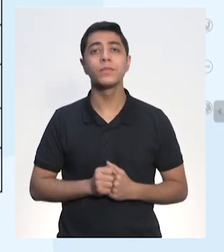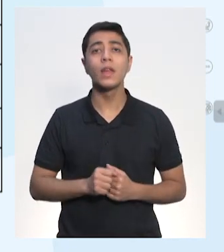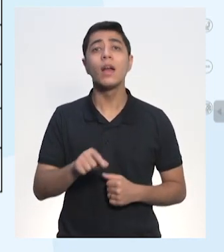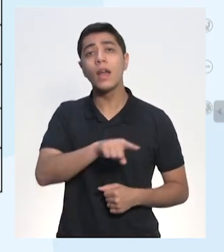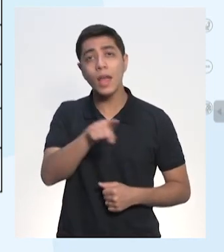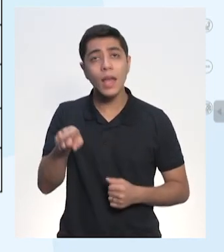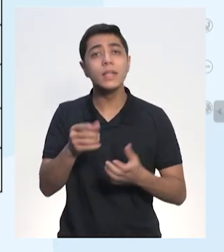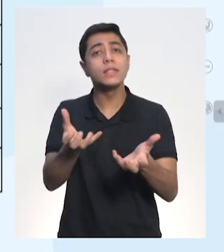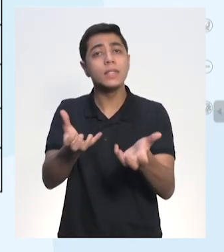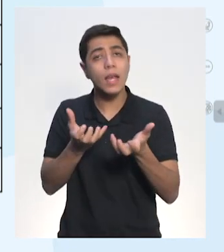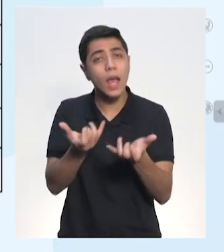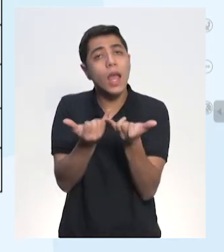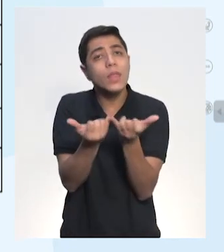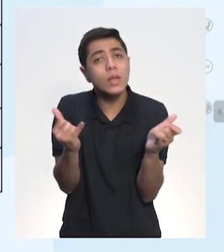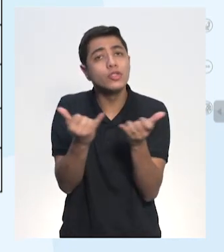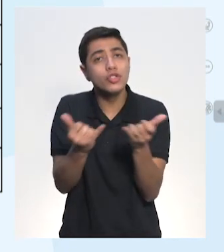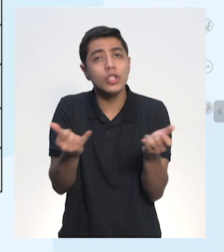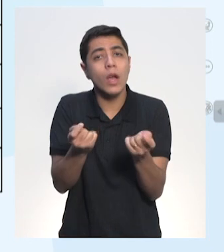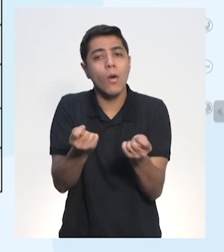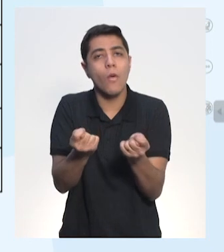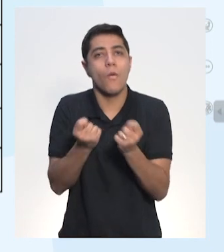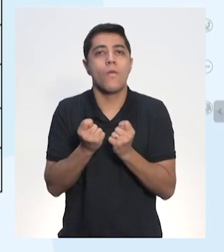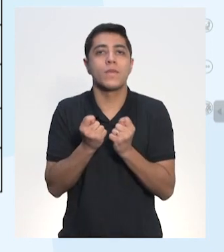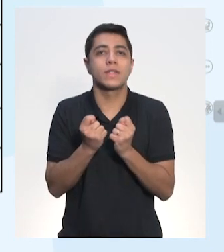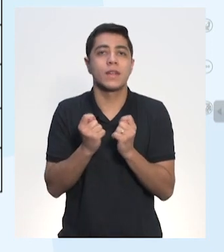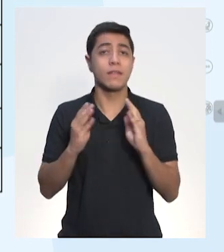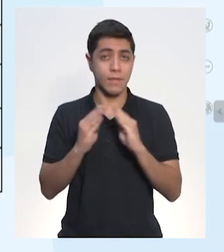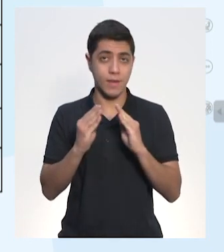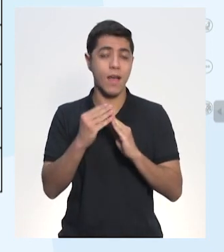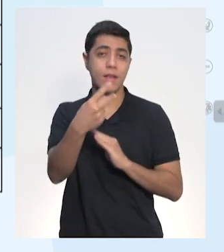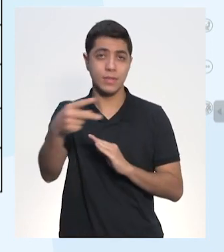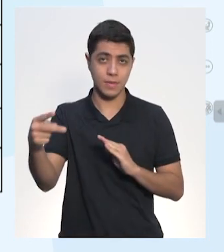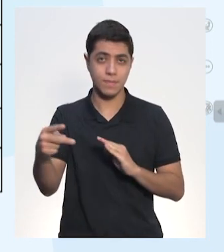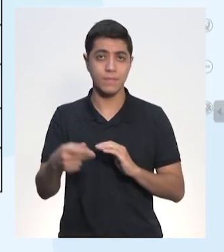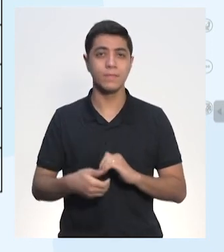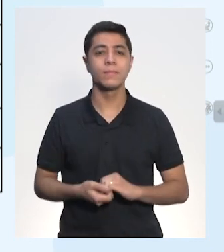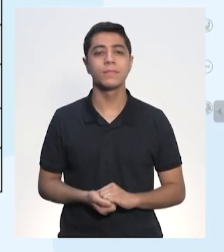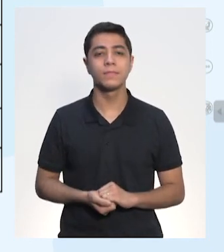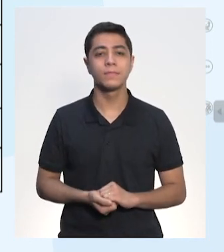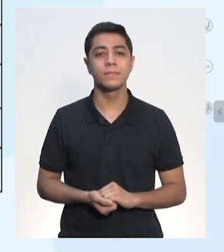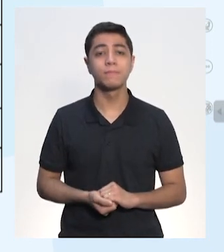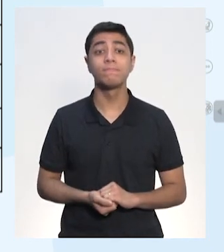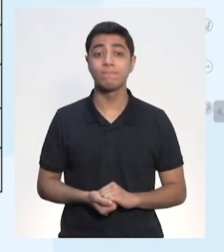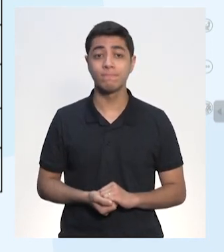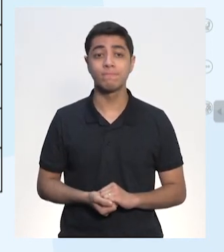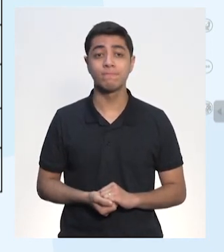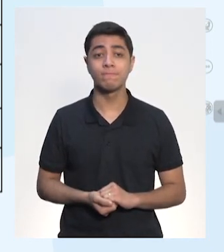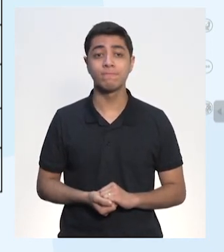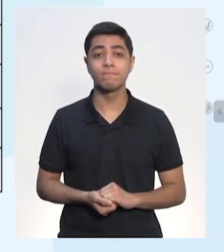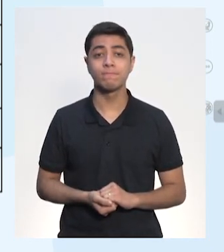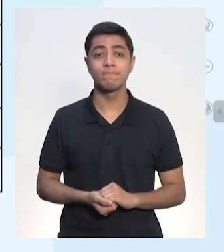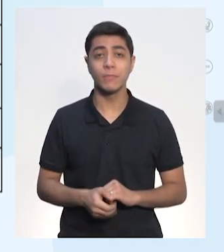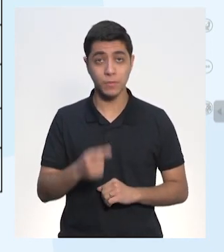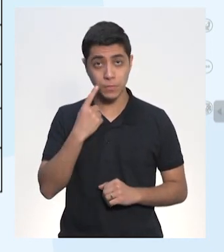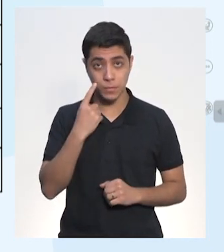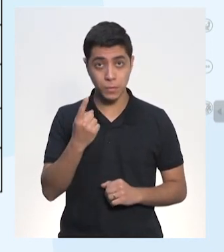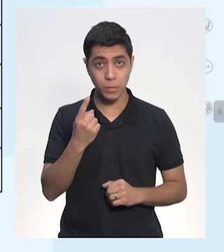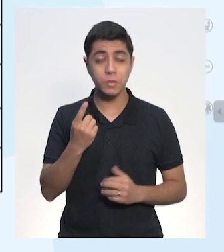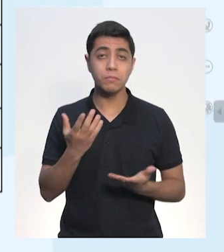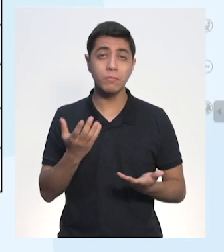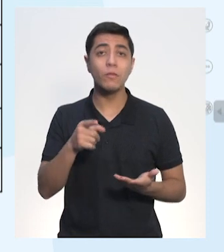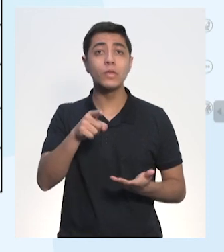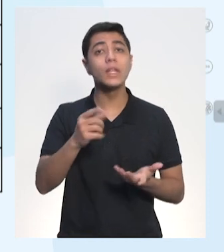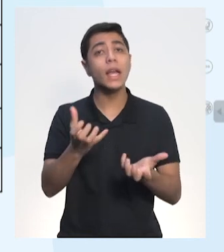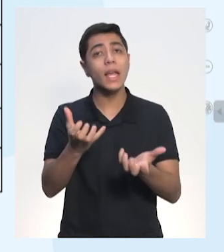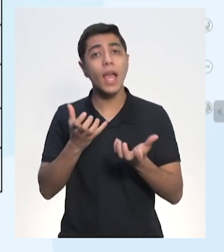em casa. Isso, muito obrigado. Então, olha só, esse need, want, você poderia trocar, né? Se você quisesse fazer de uma forma